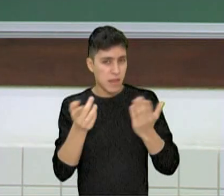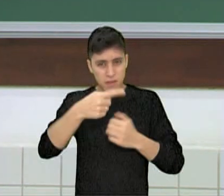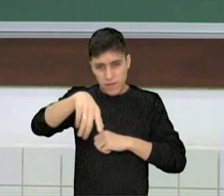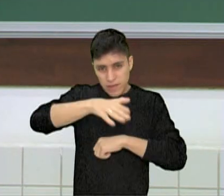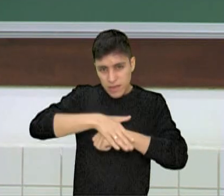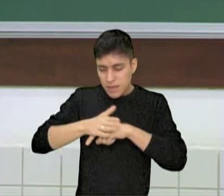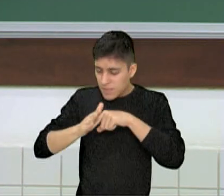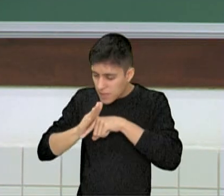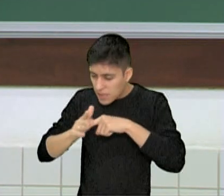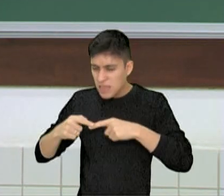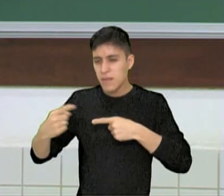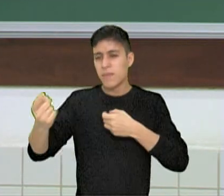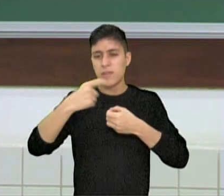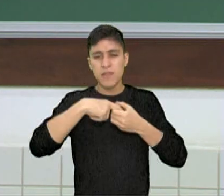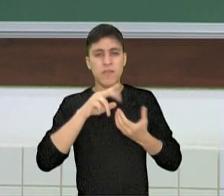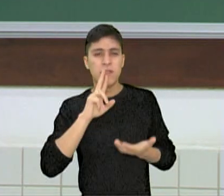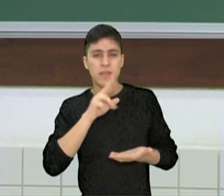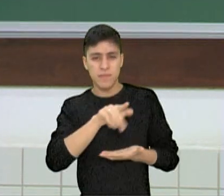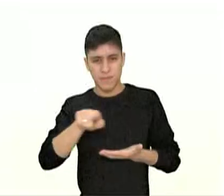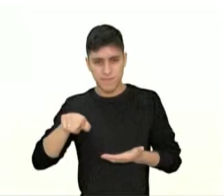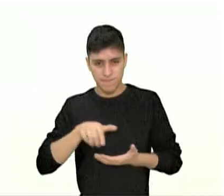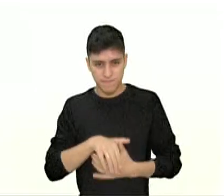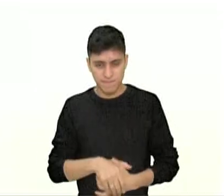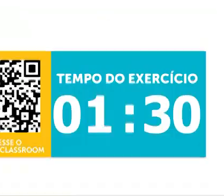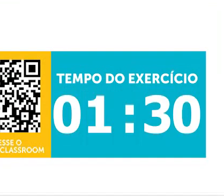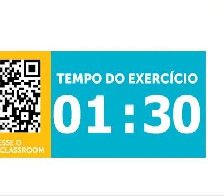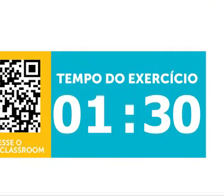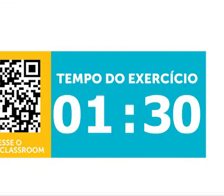Pesquisa lá e daqui a pouquinho eu volto com a resposta para vocês.